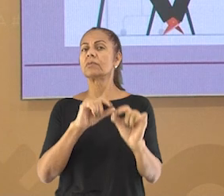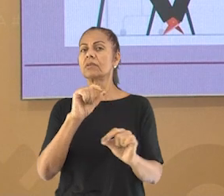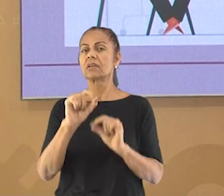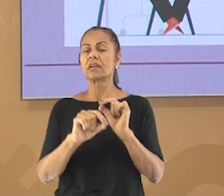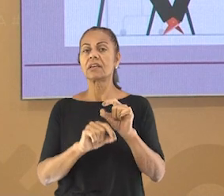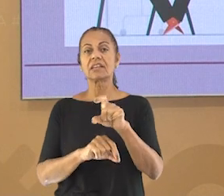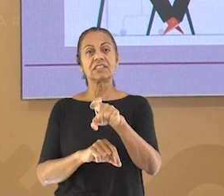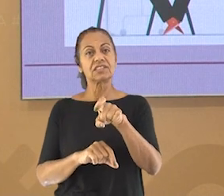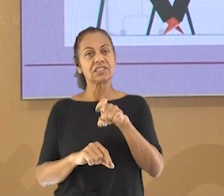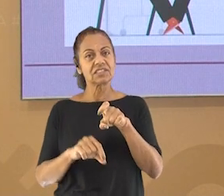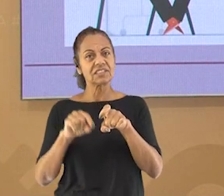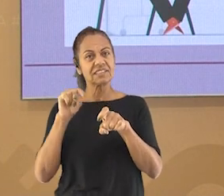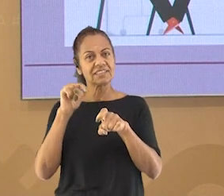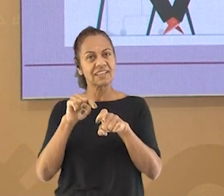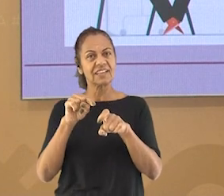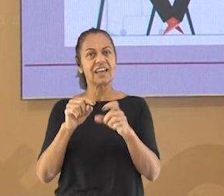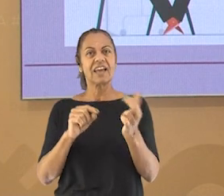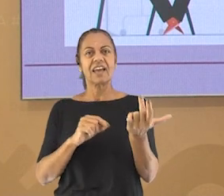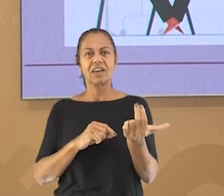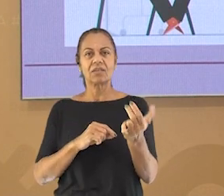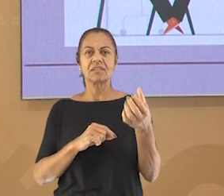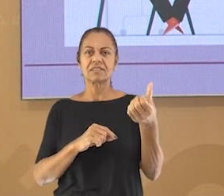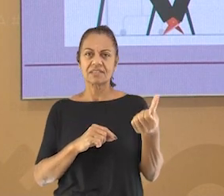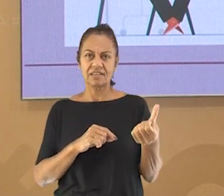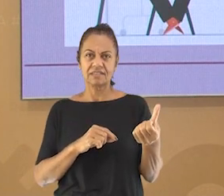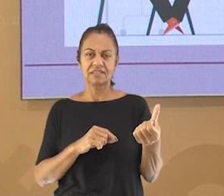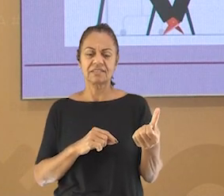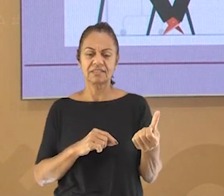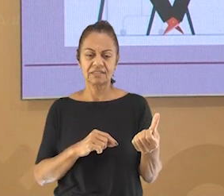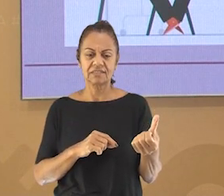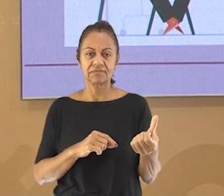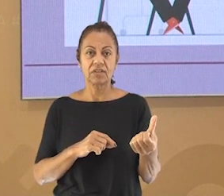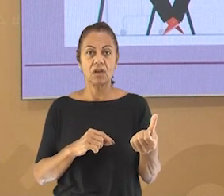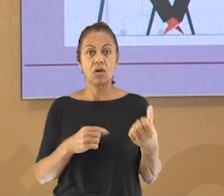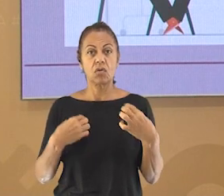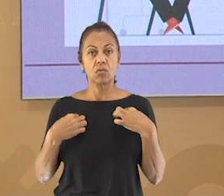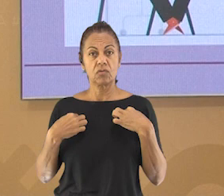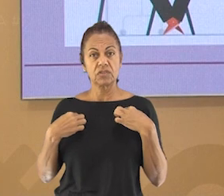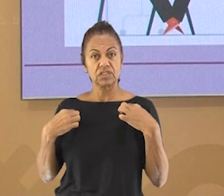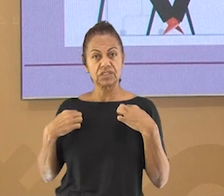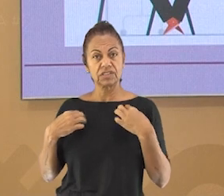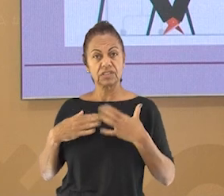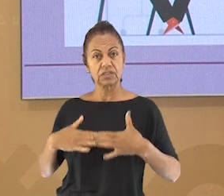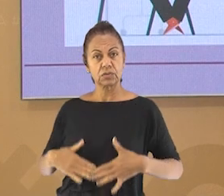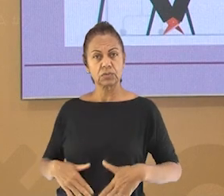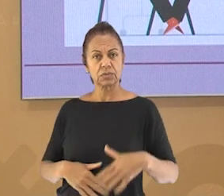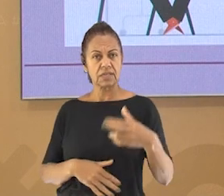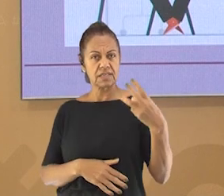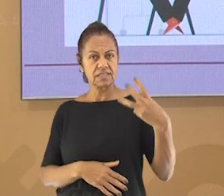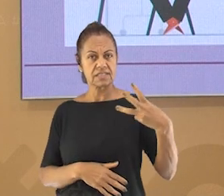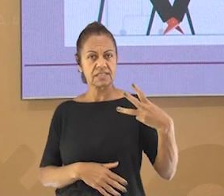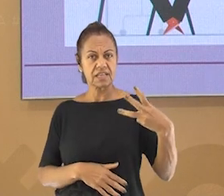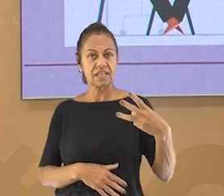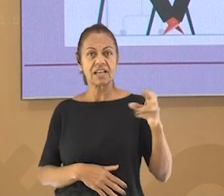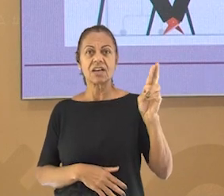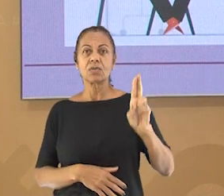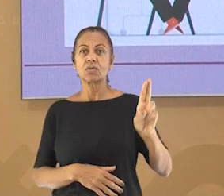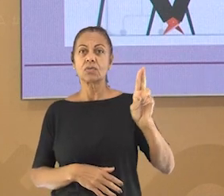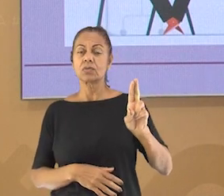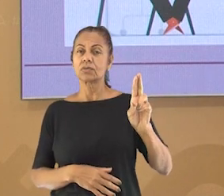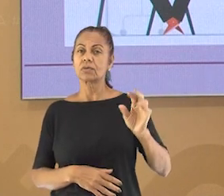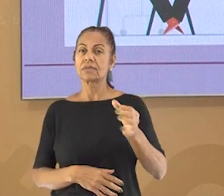operações, descobrimos que x é igual a 6. Ou seja, para o vestido 3,